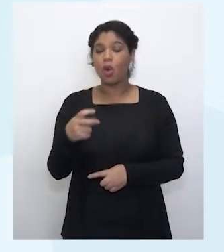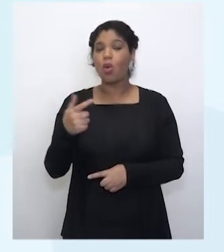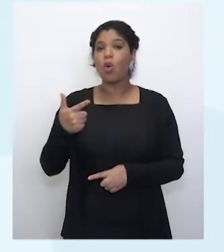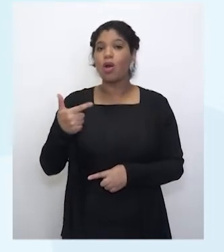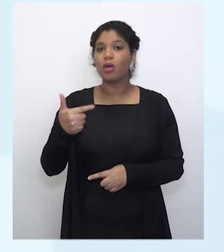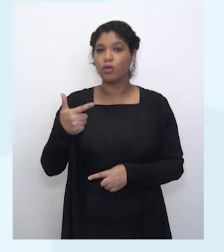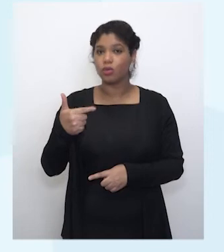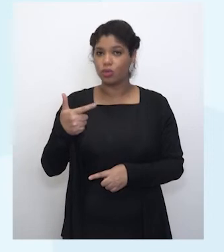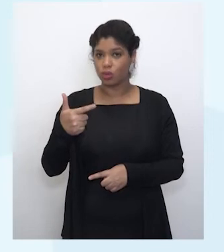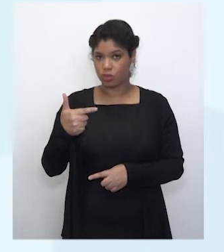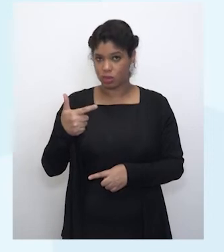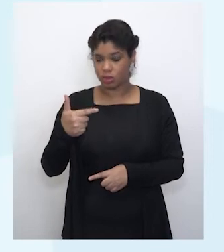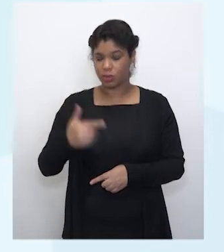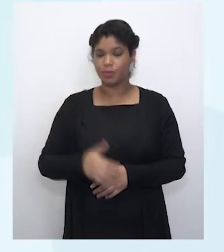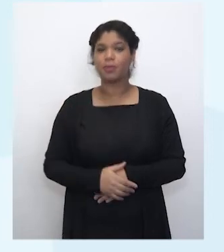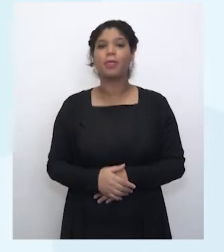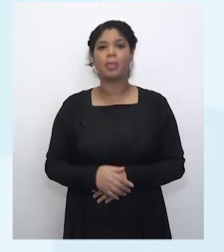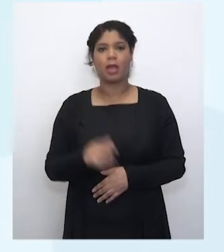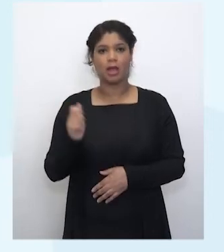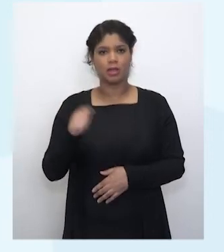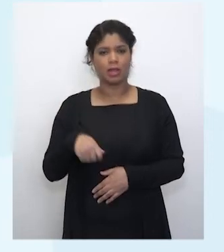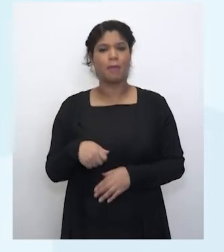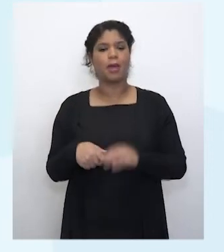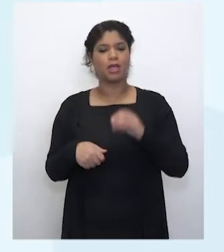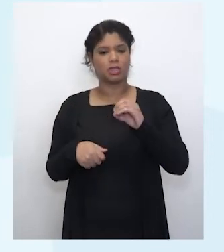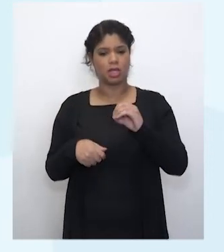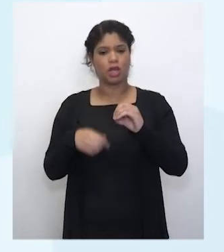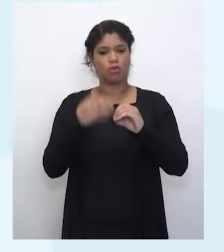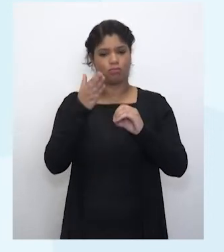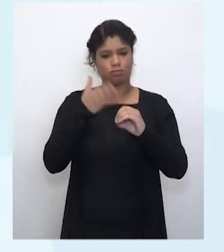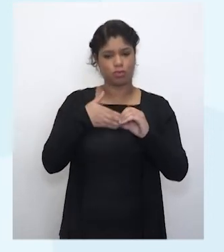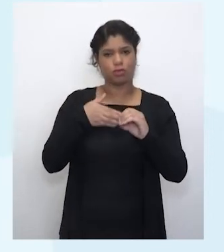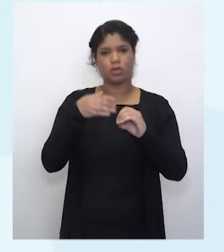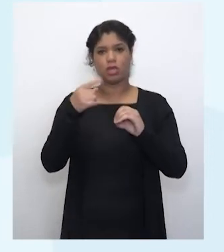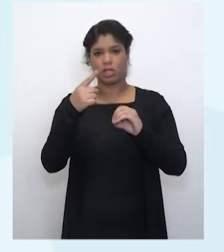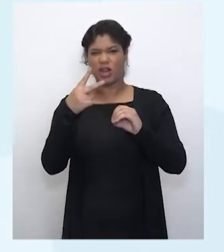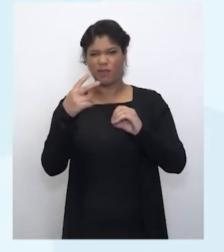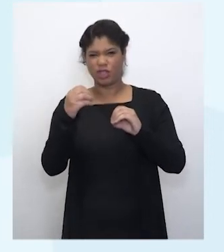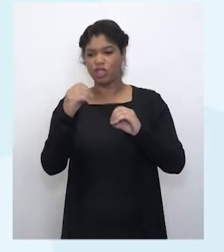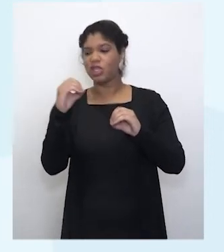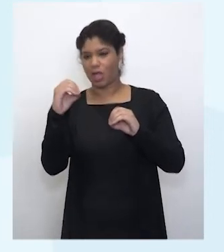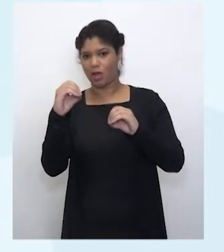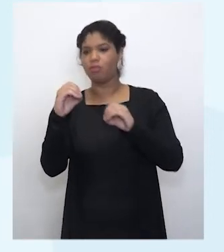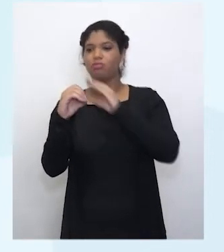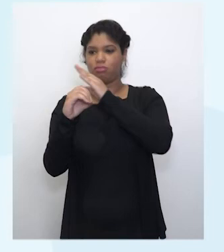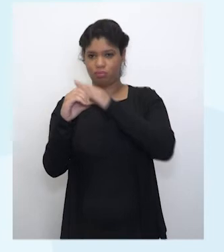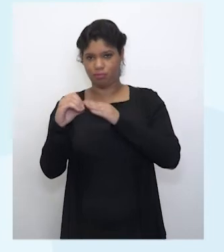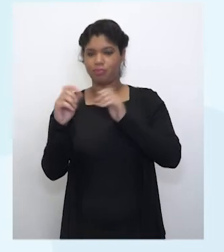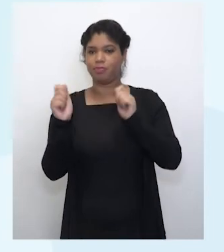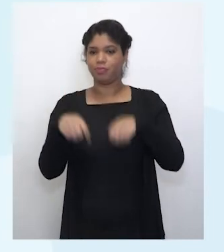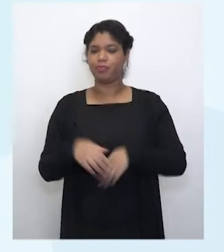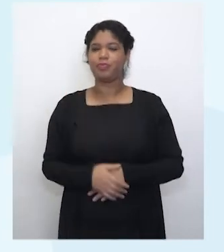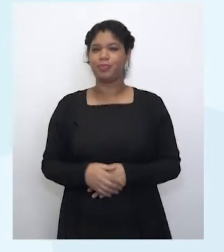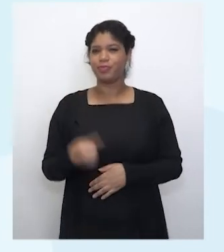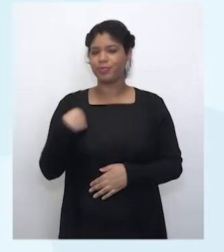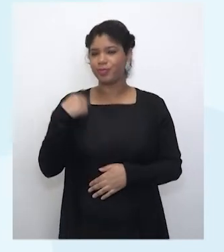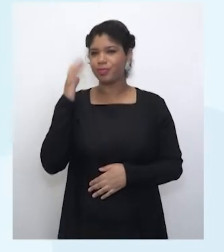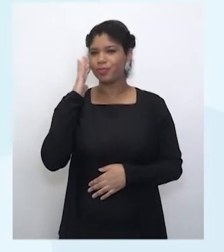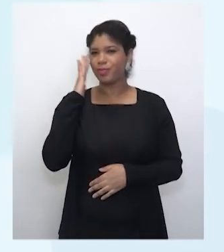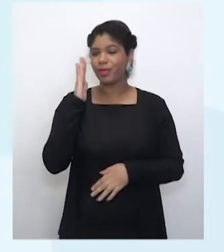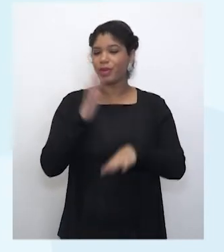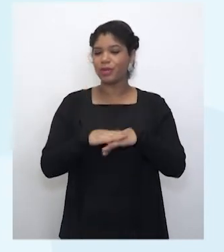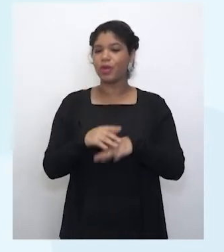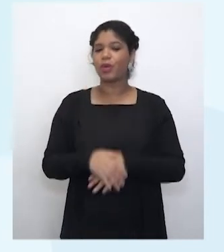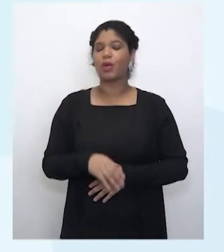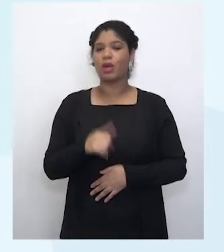12. Aqui eu posso cortar um zerinho. Muito bem. Aí, o que eu faço? Bom, vamos pensar. Esse